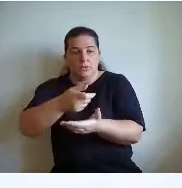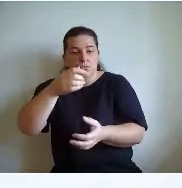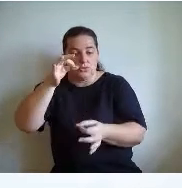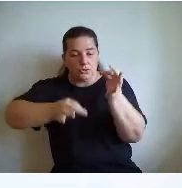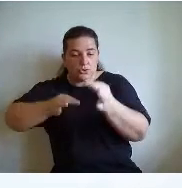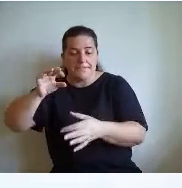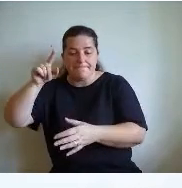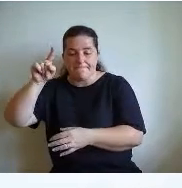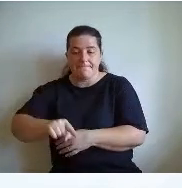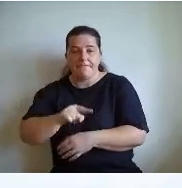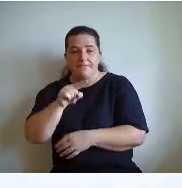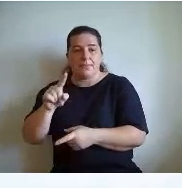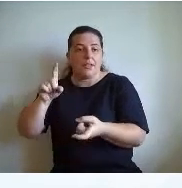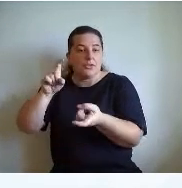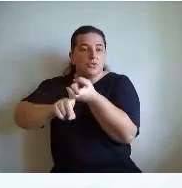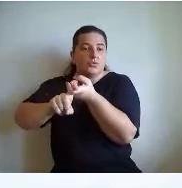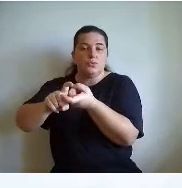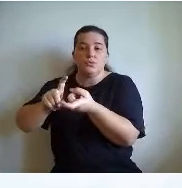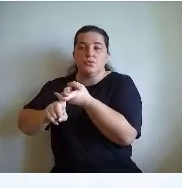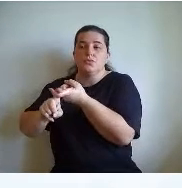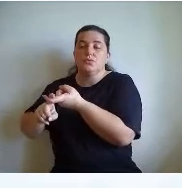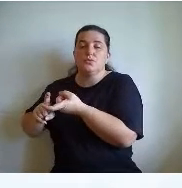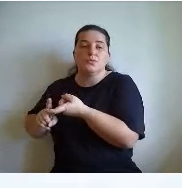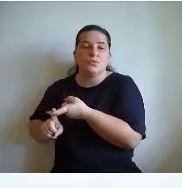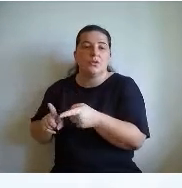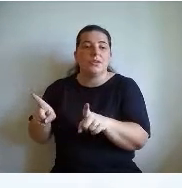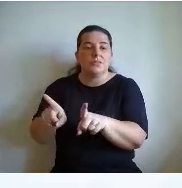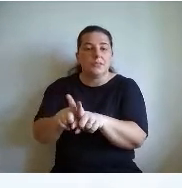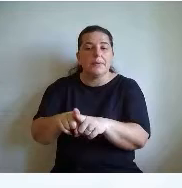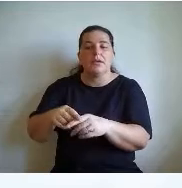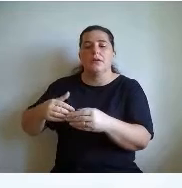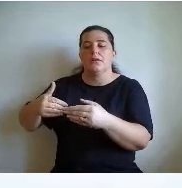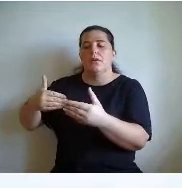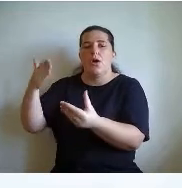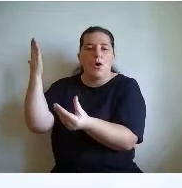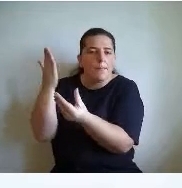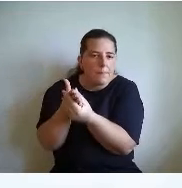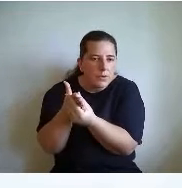função de suspeições levantadas pelo processo